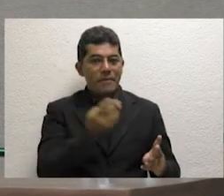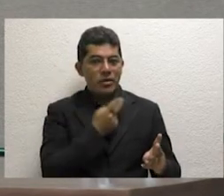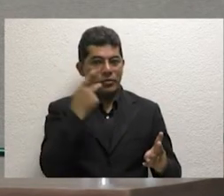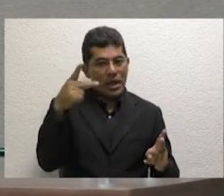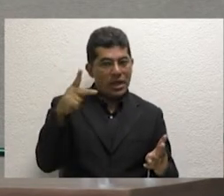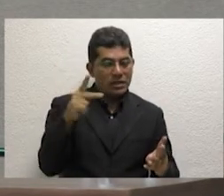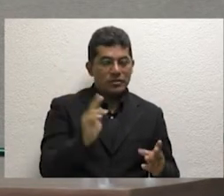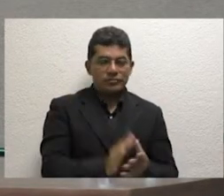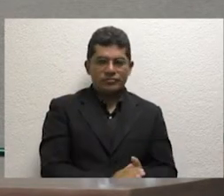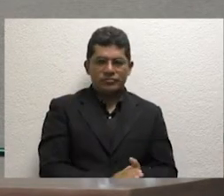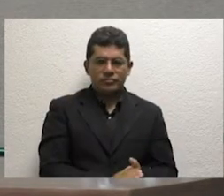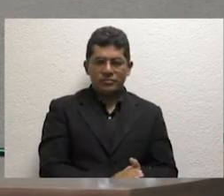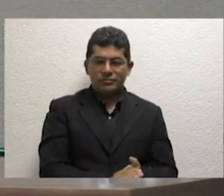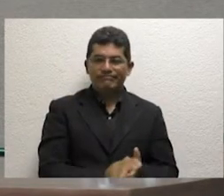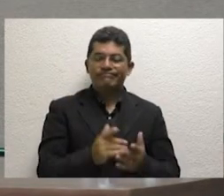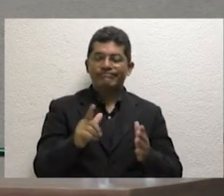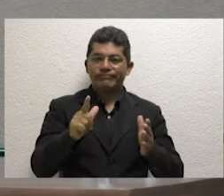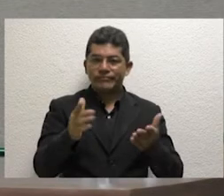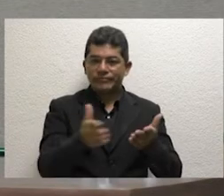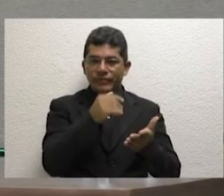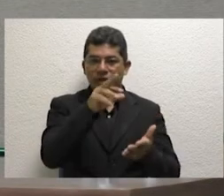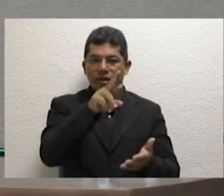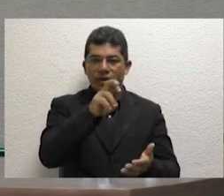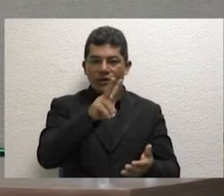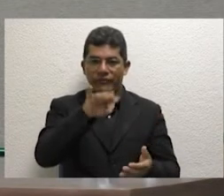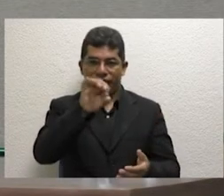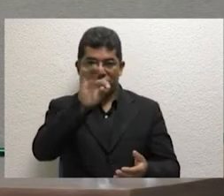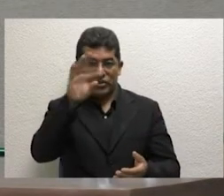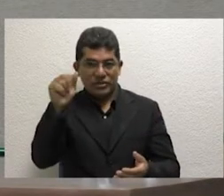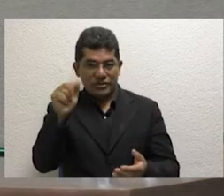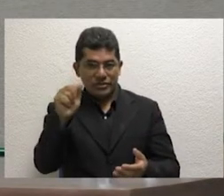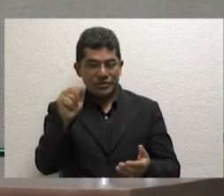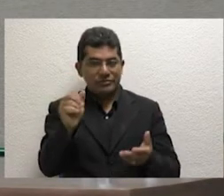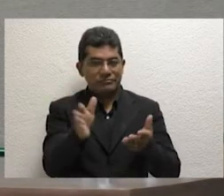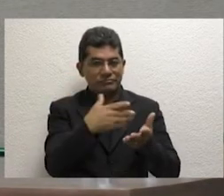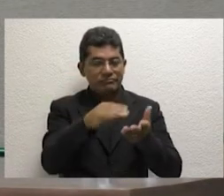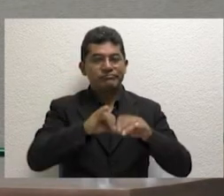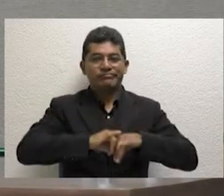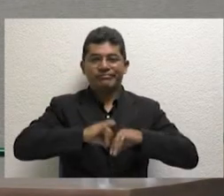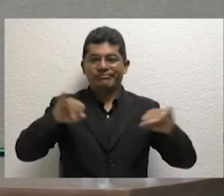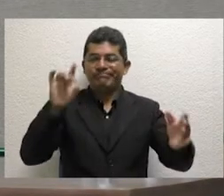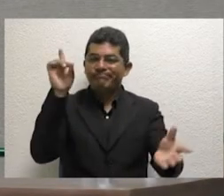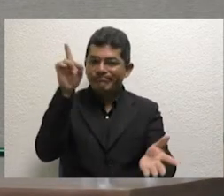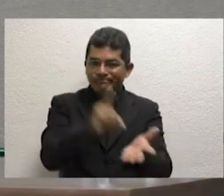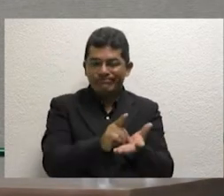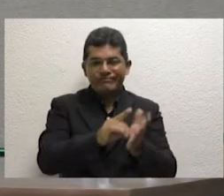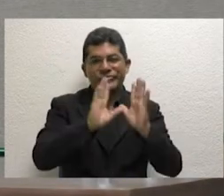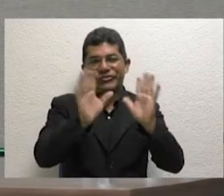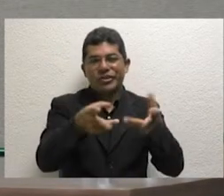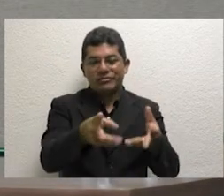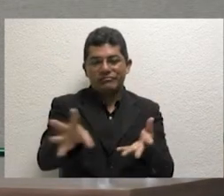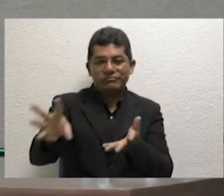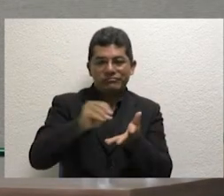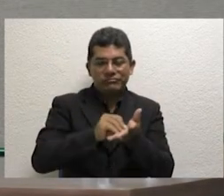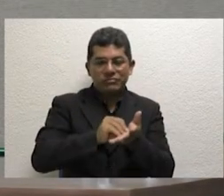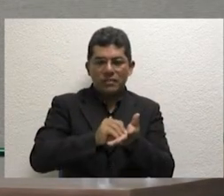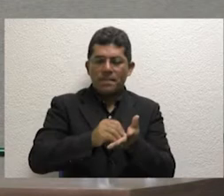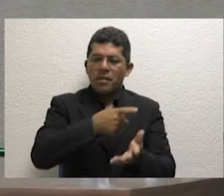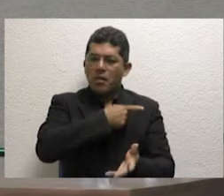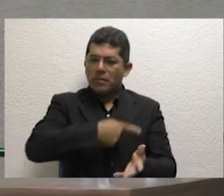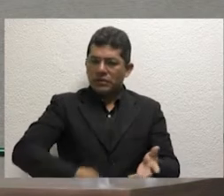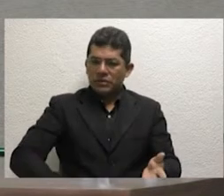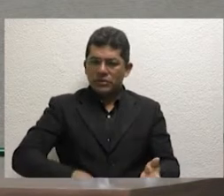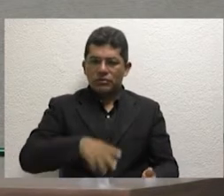e o site Antagonista divulgaram esse fato. Aí o presidente do